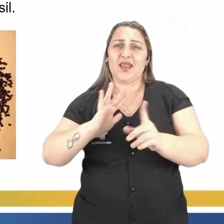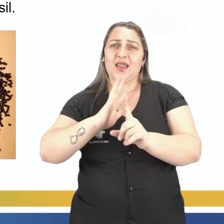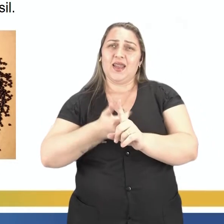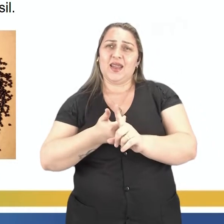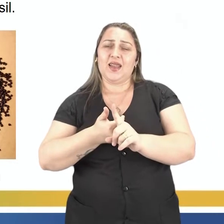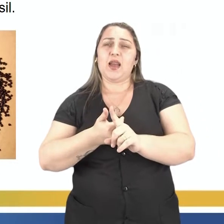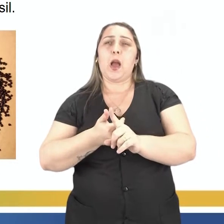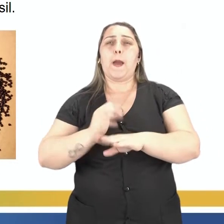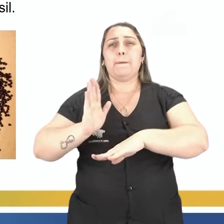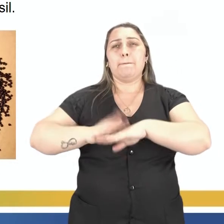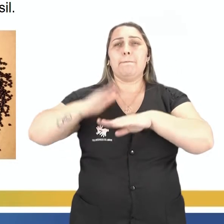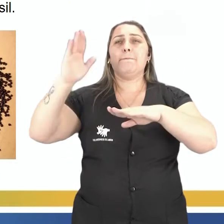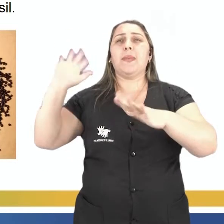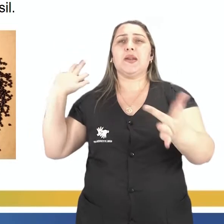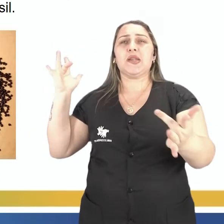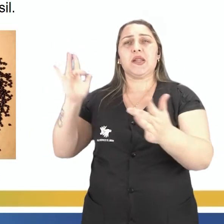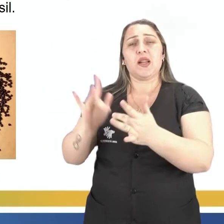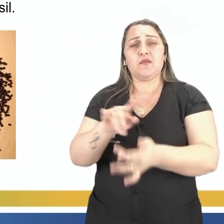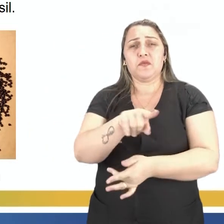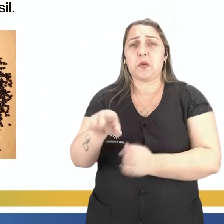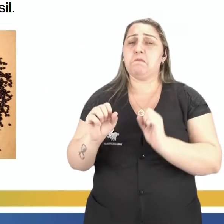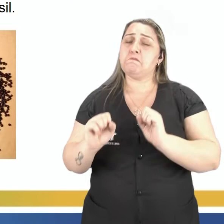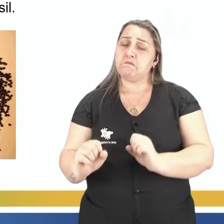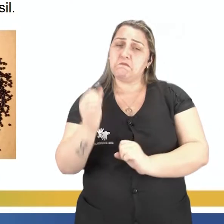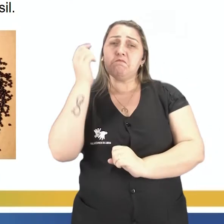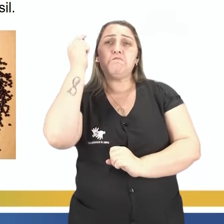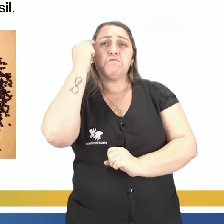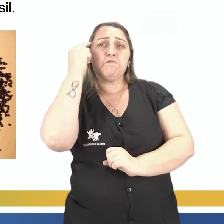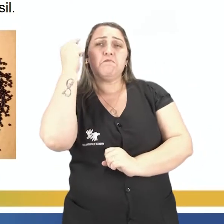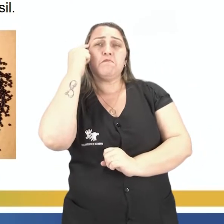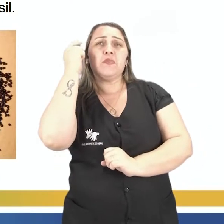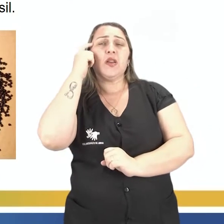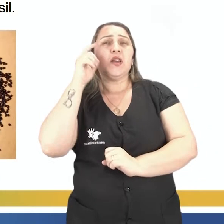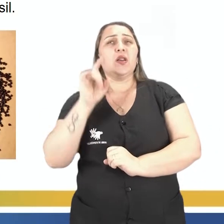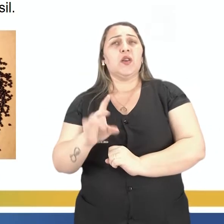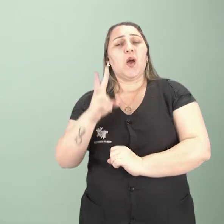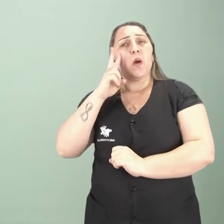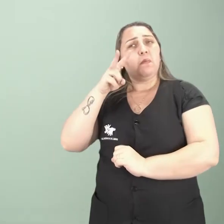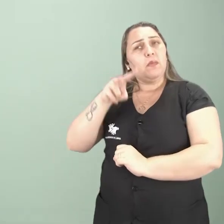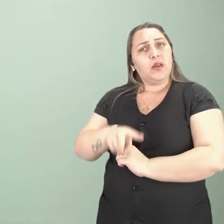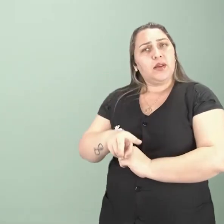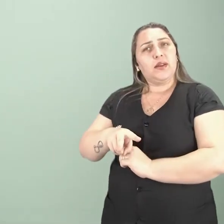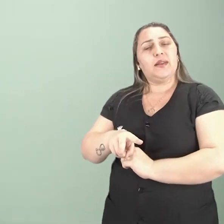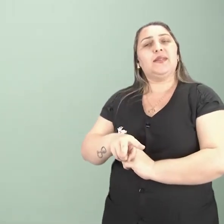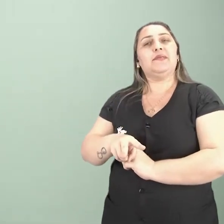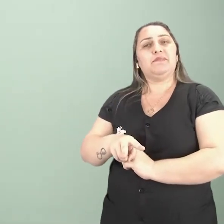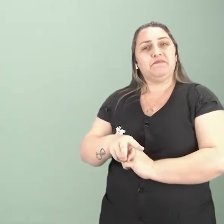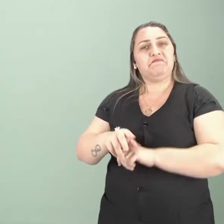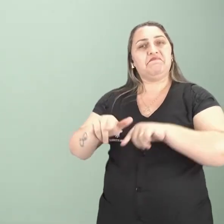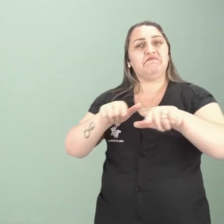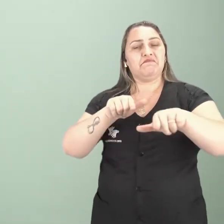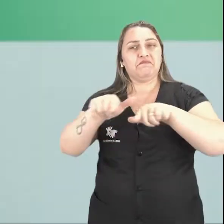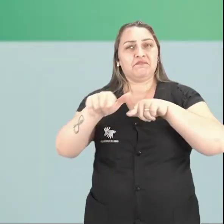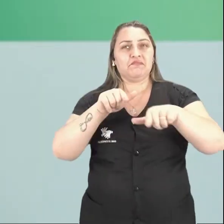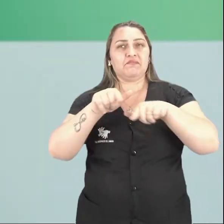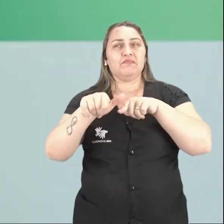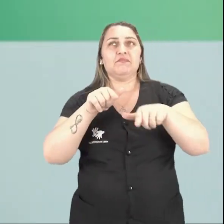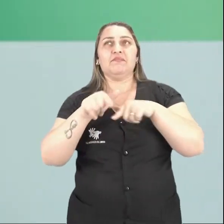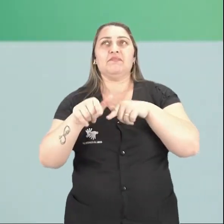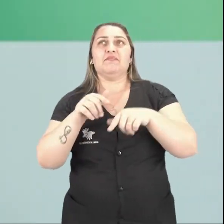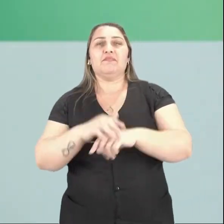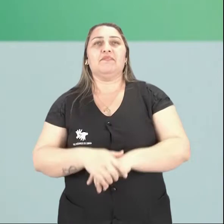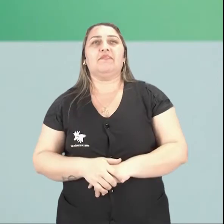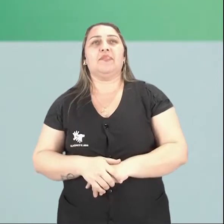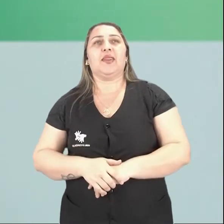artes mais clássicas que vocês possam imaginar. Basta vocês observarem a obra de arte que está aqui do